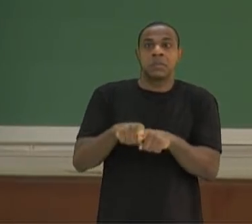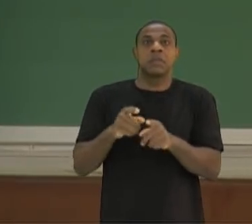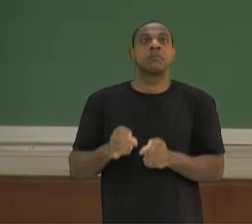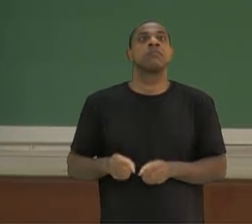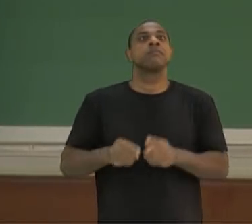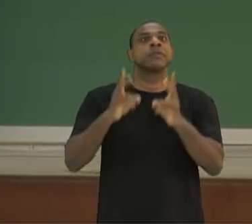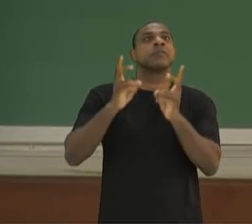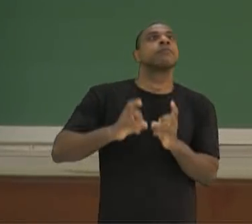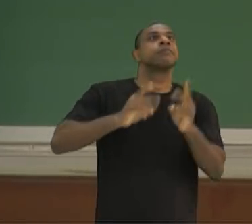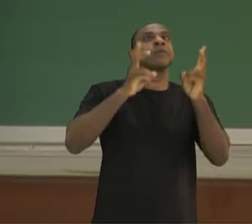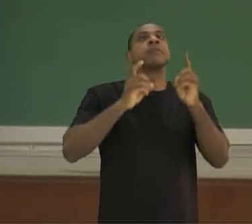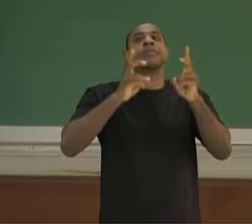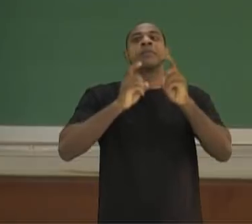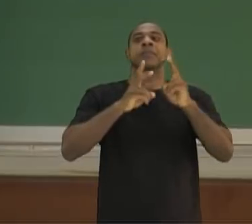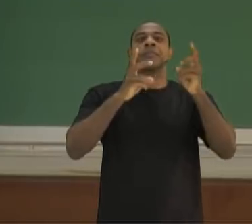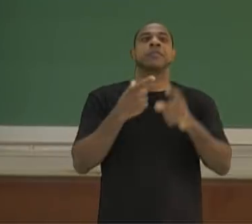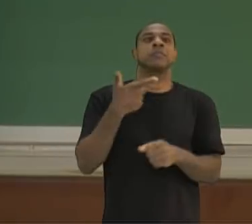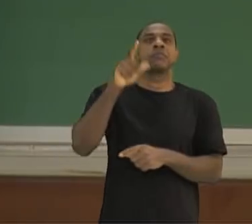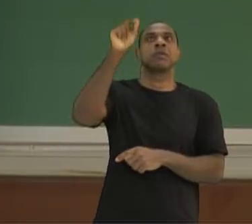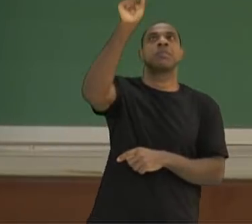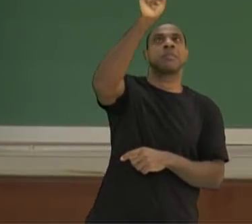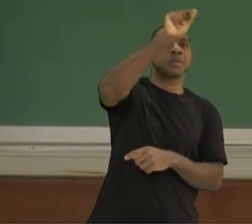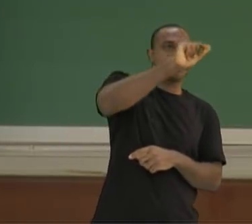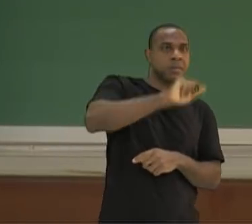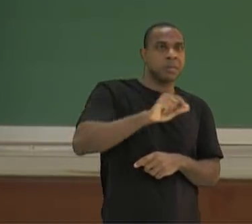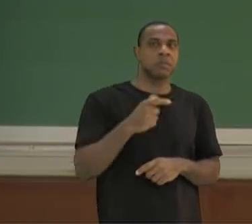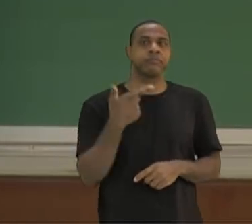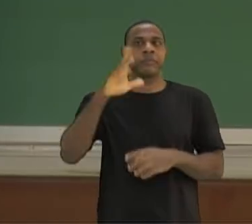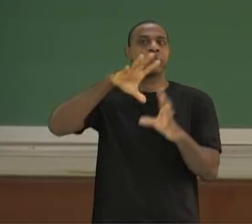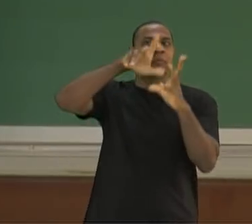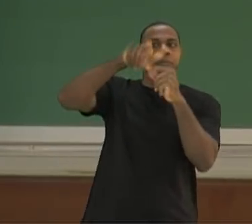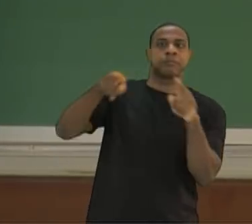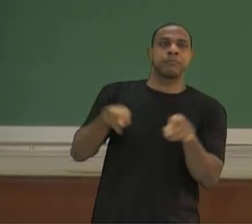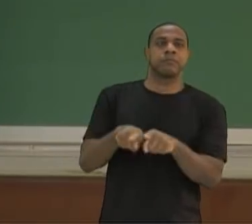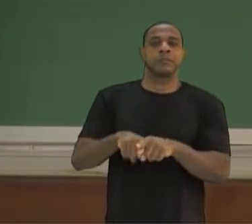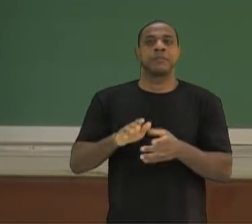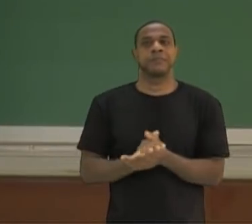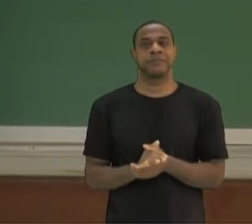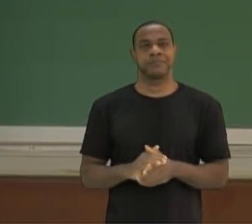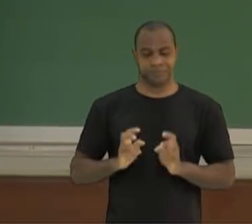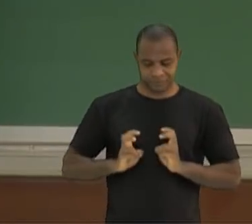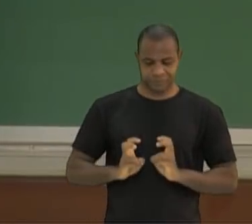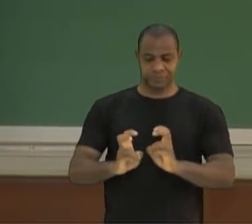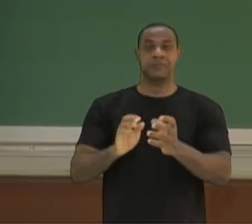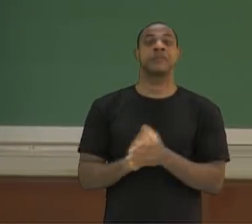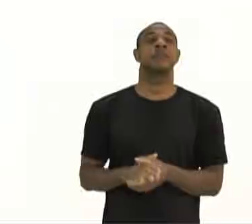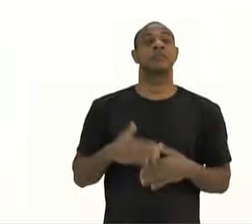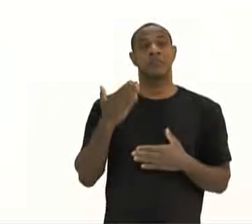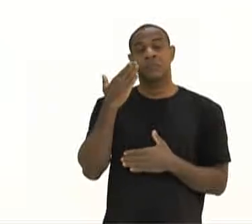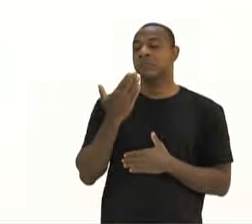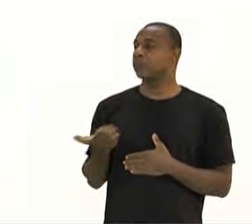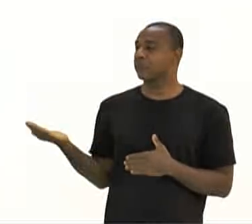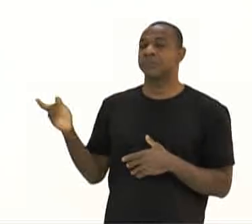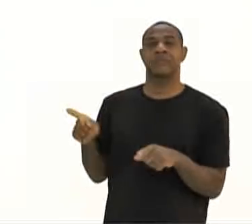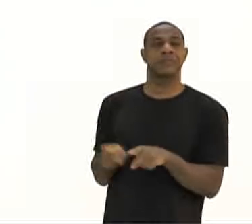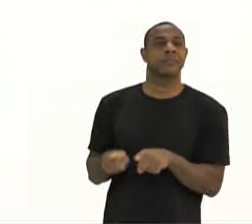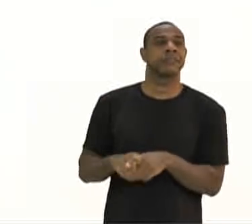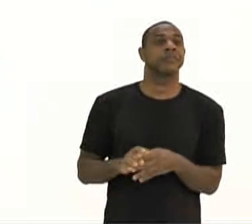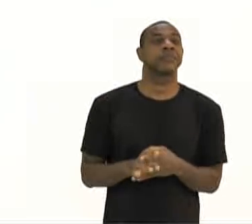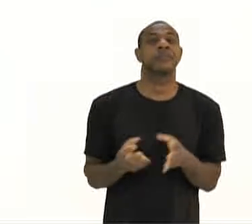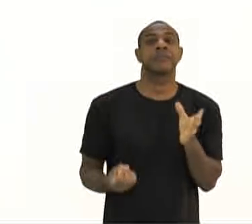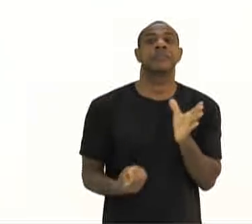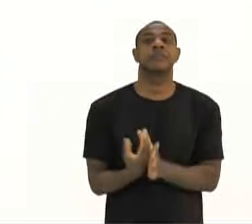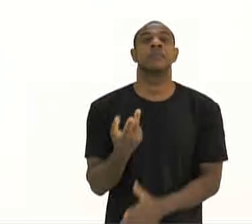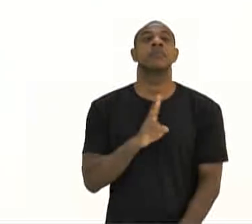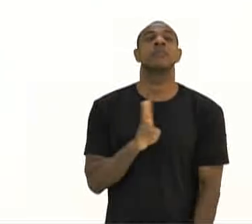para diferentes partes ali do Sudeste através das estradas de ferro, né? Ao longo dessas vias, surgiu